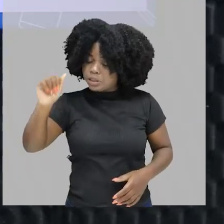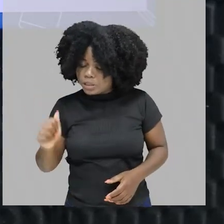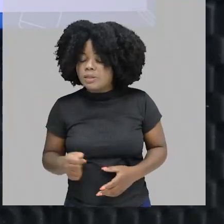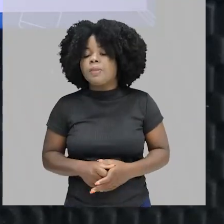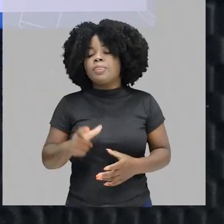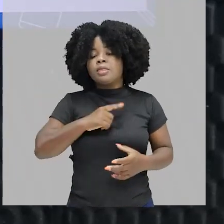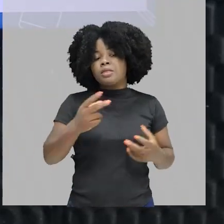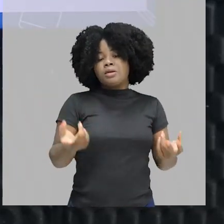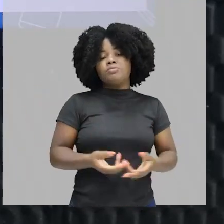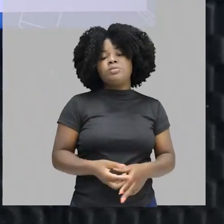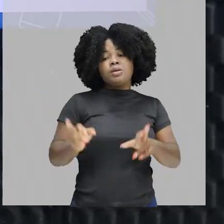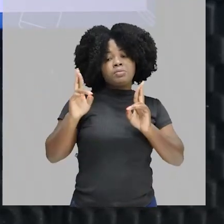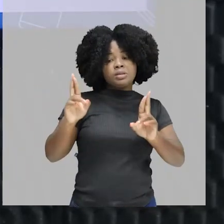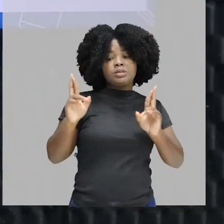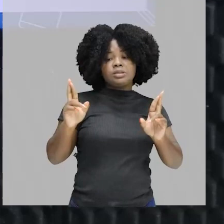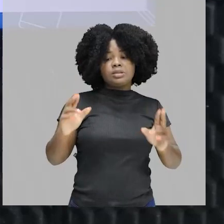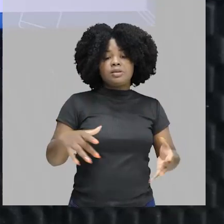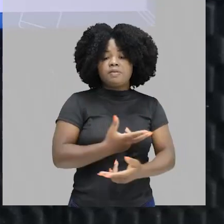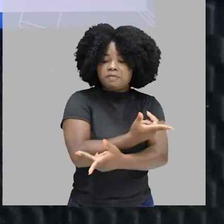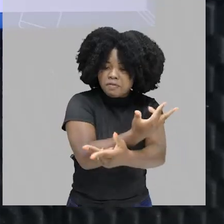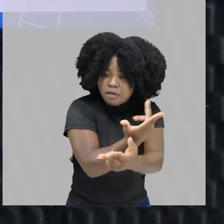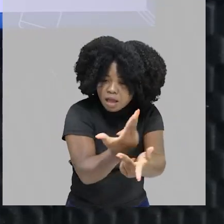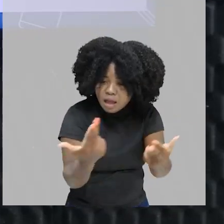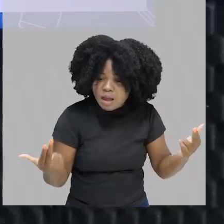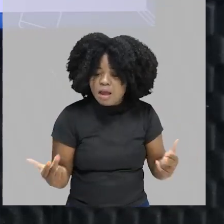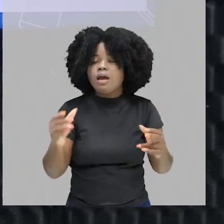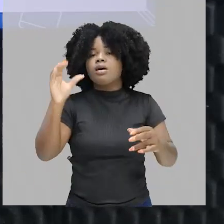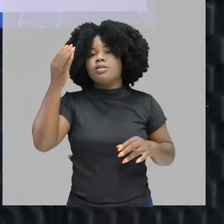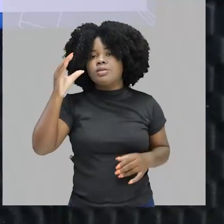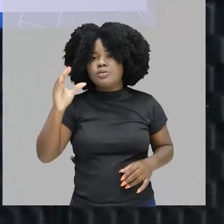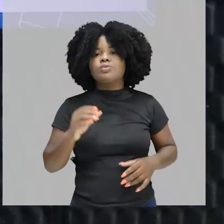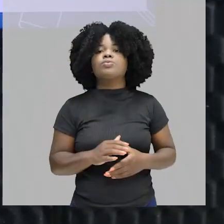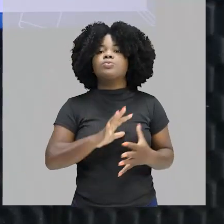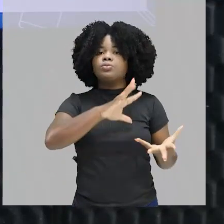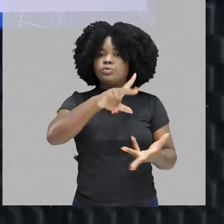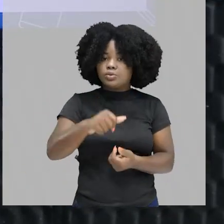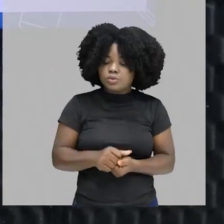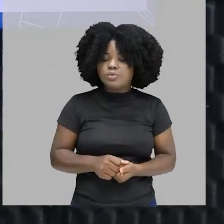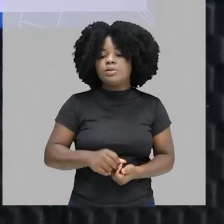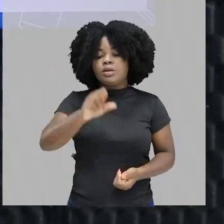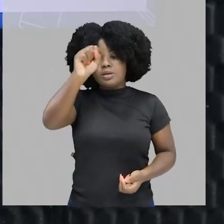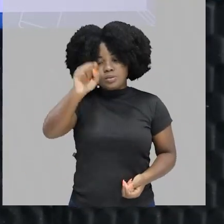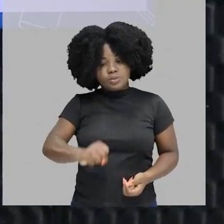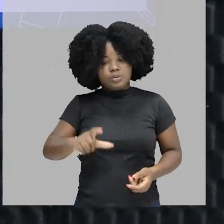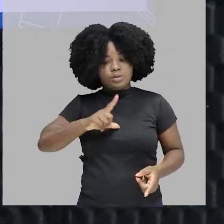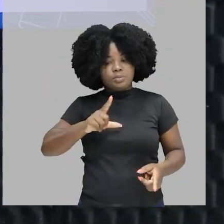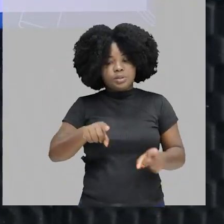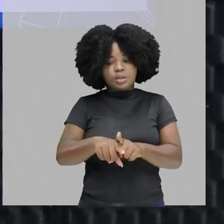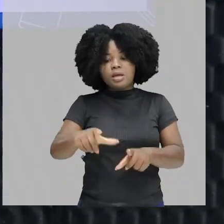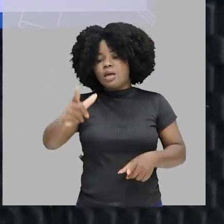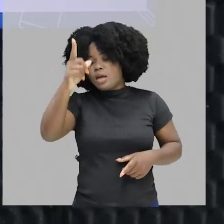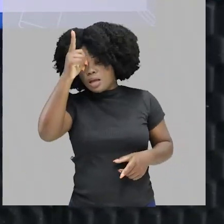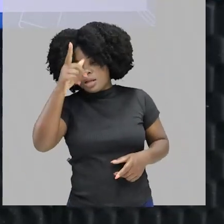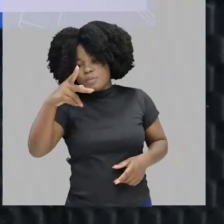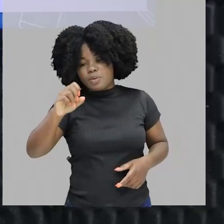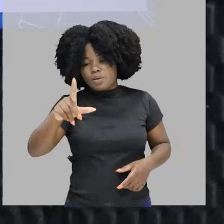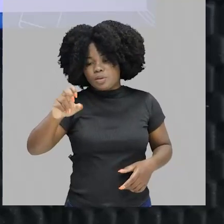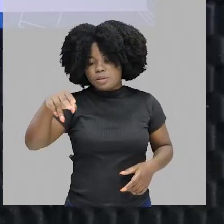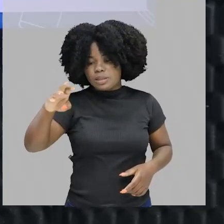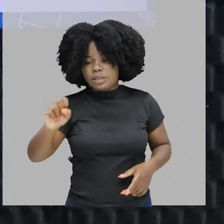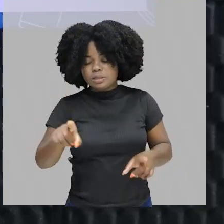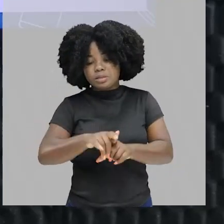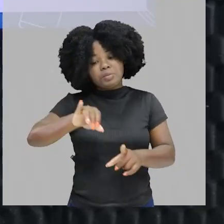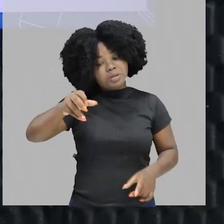macro de várias culturas do mundo, beleza? E no sul, como eu te disse, tu vai ter ali a prioridade de alemães, poloneses, japoneses,